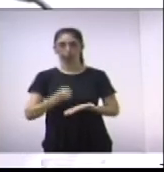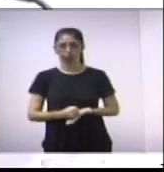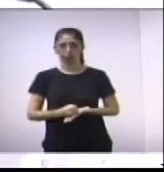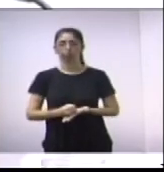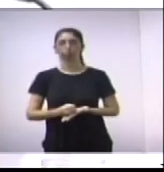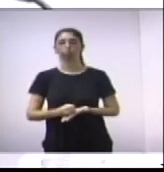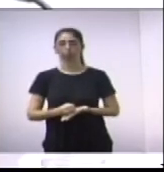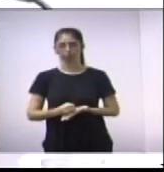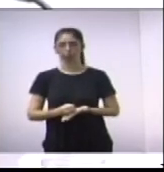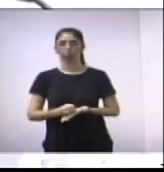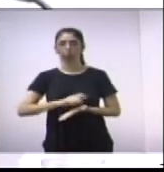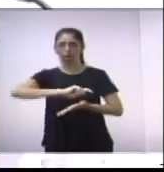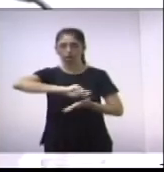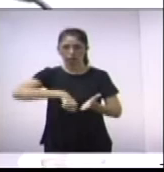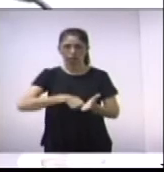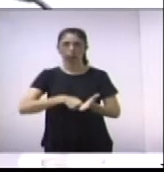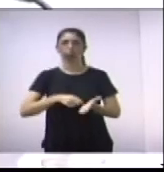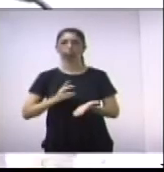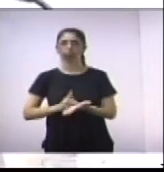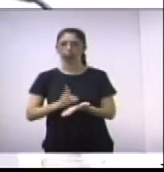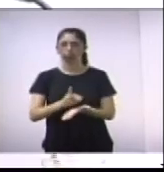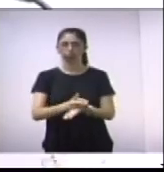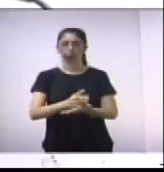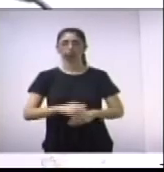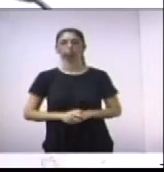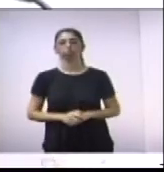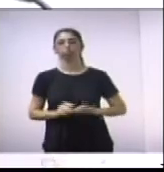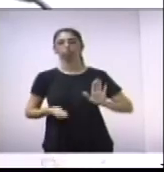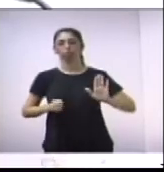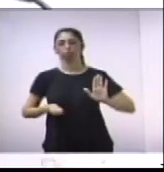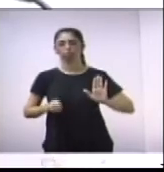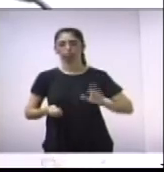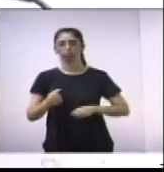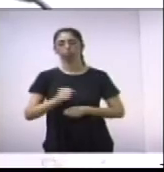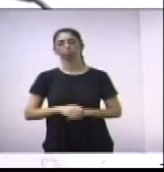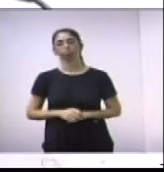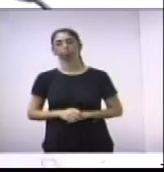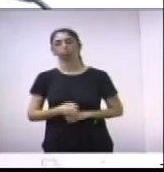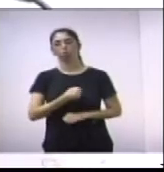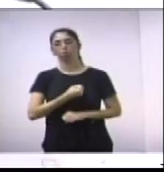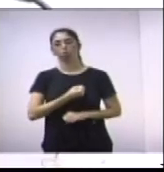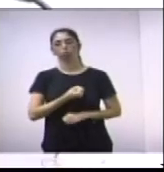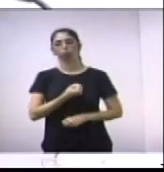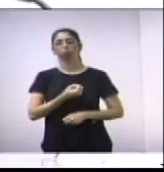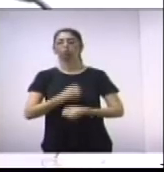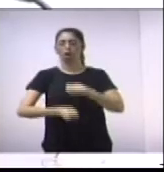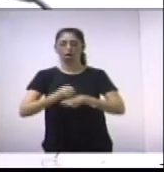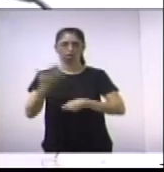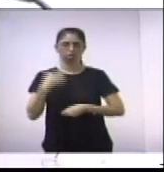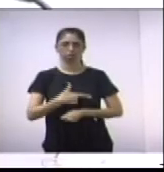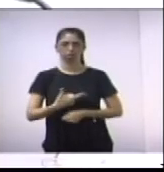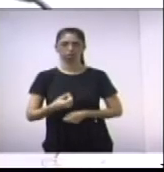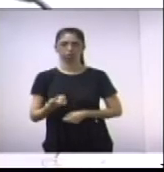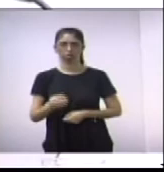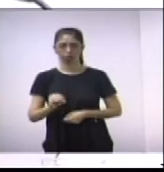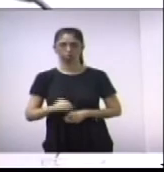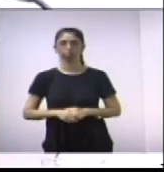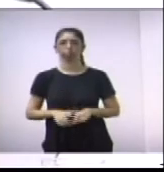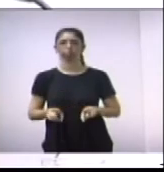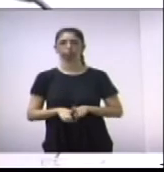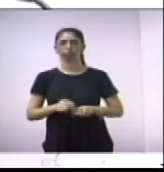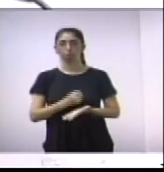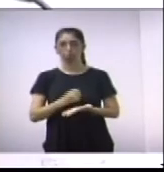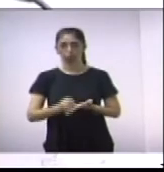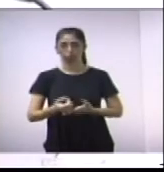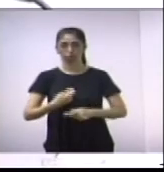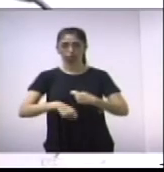entre a Prefeitura de Paulínia e a MD4 com o pregão presencial de número 03-2010 e edital de licitação número 05-2010, o